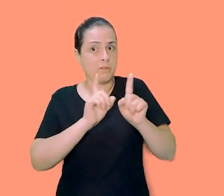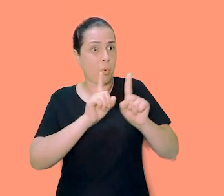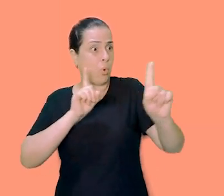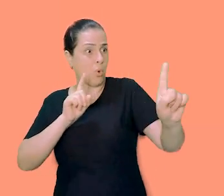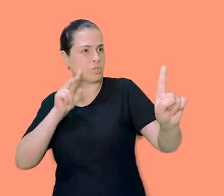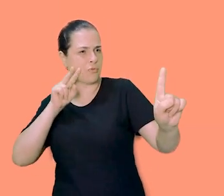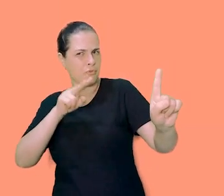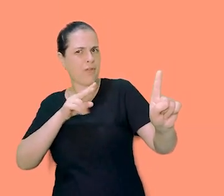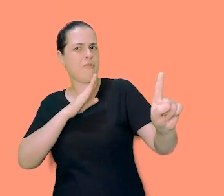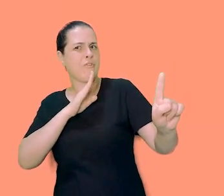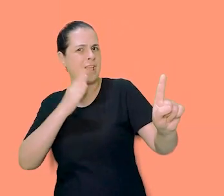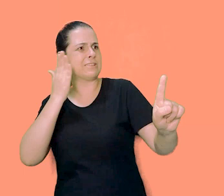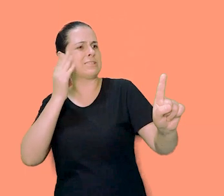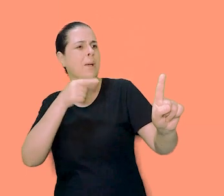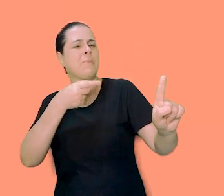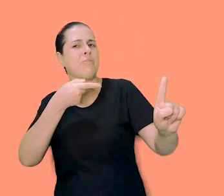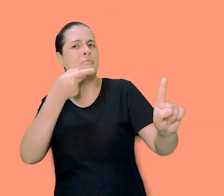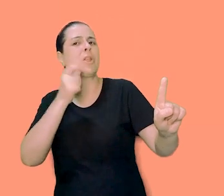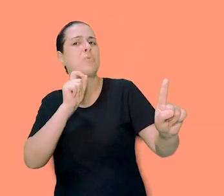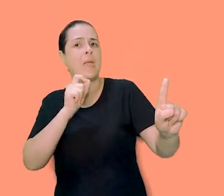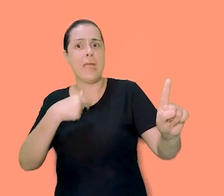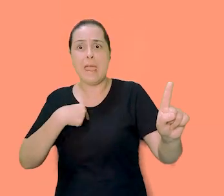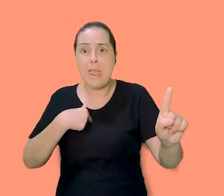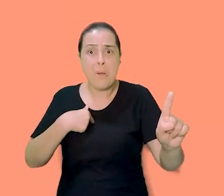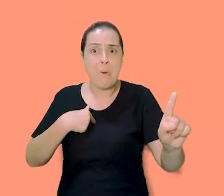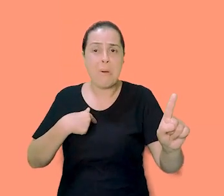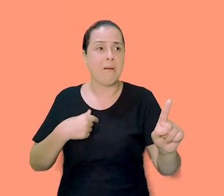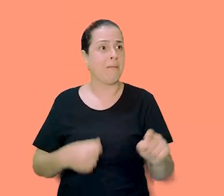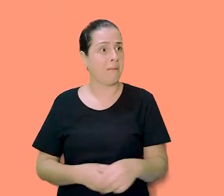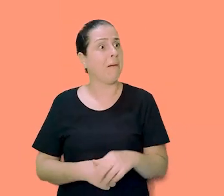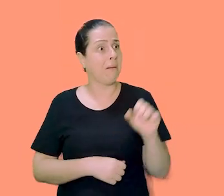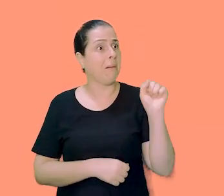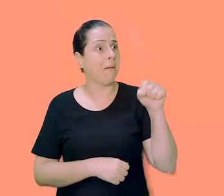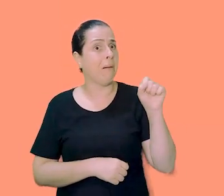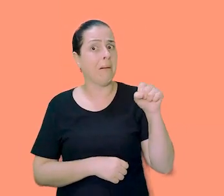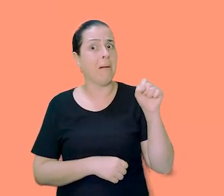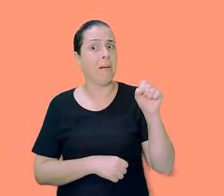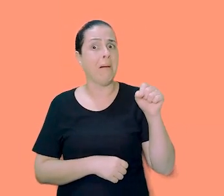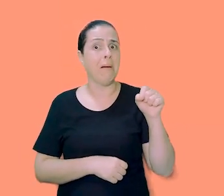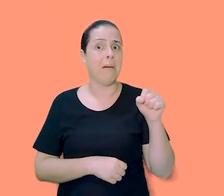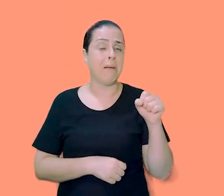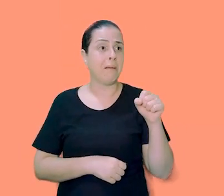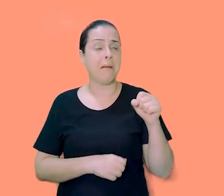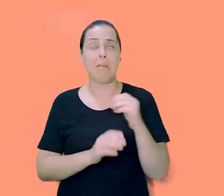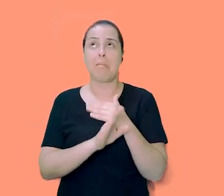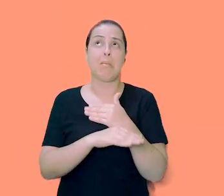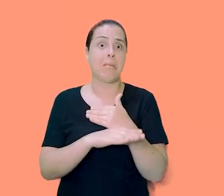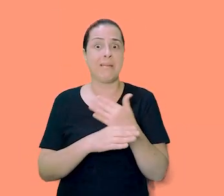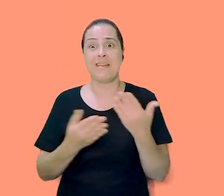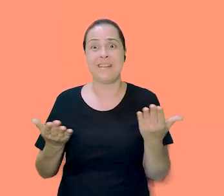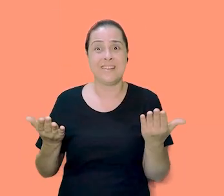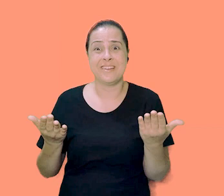tem esse lado de usar eticamente. Meu amor, eu estaria assim, ó. Tipo,